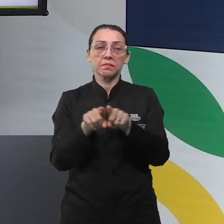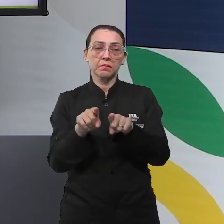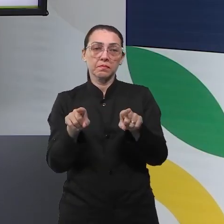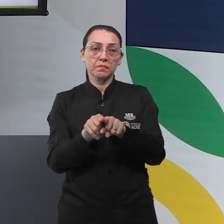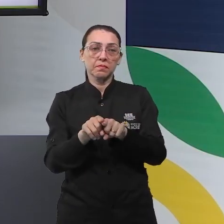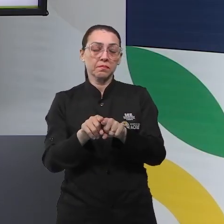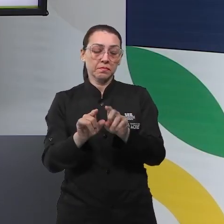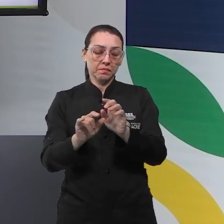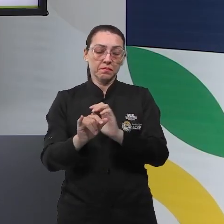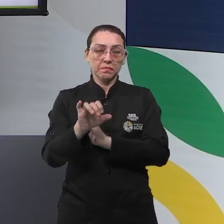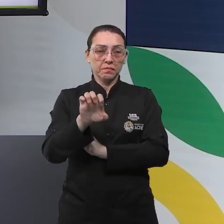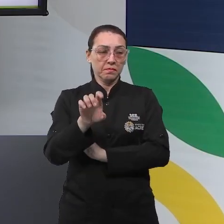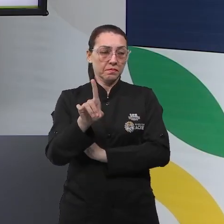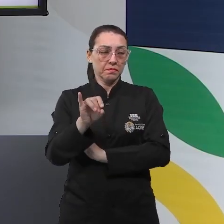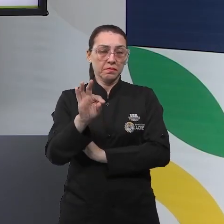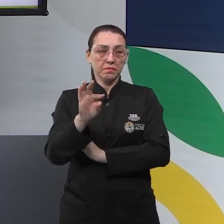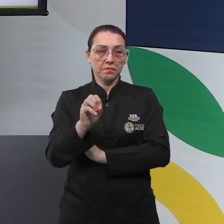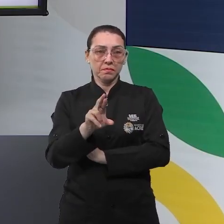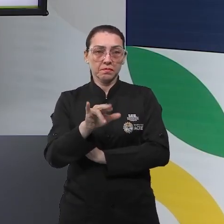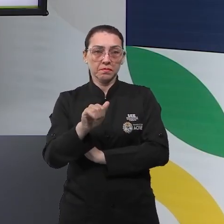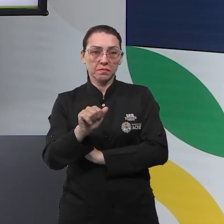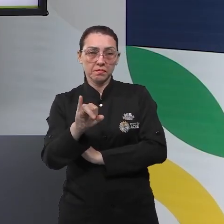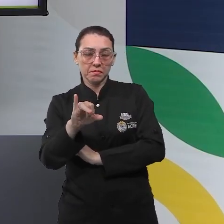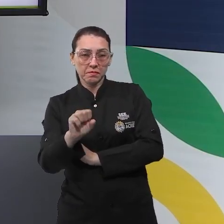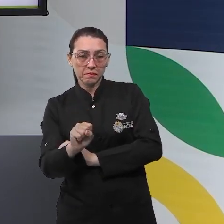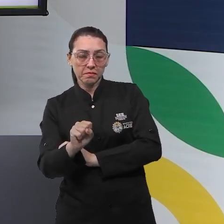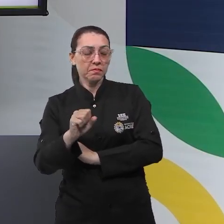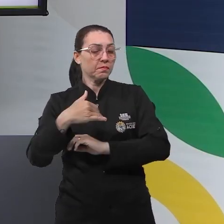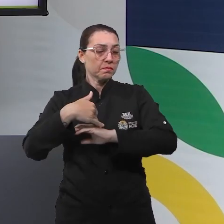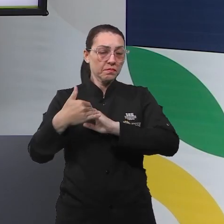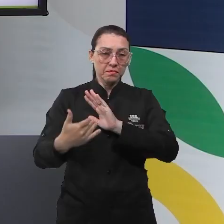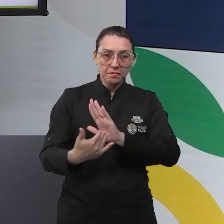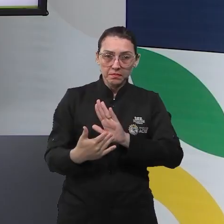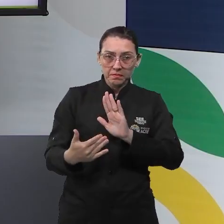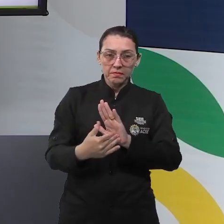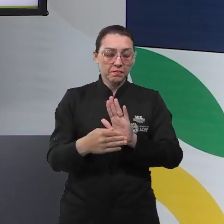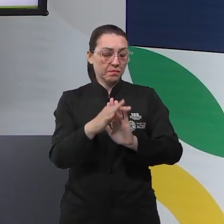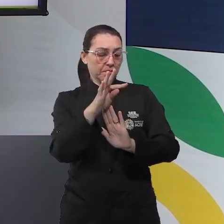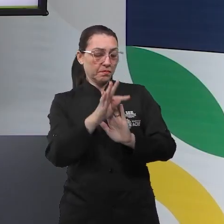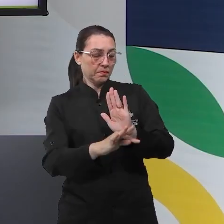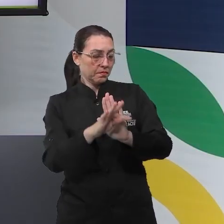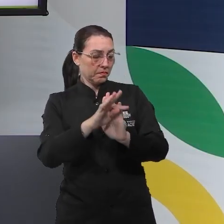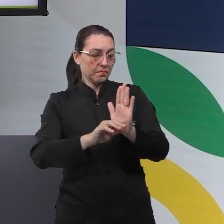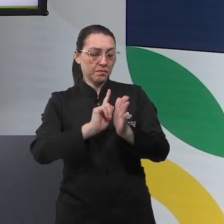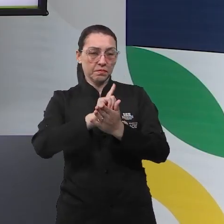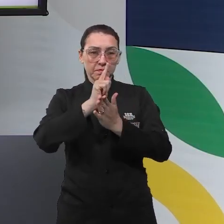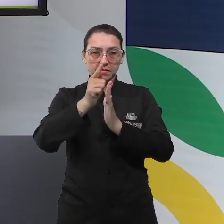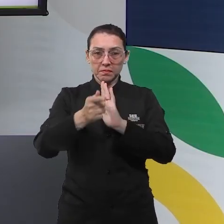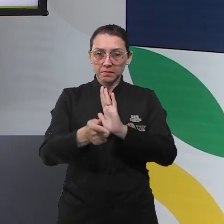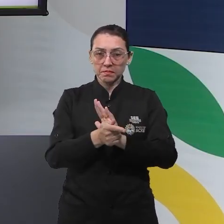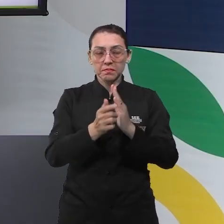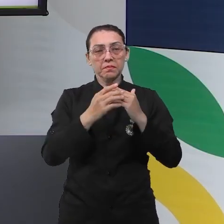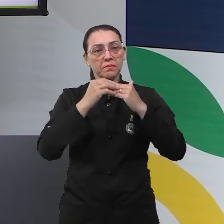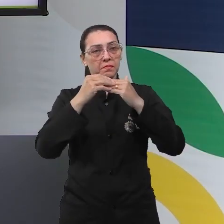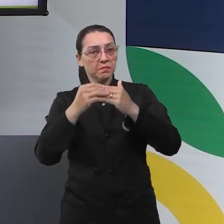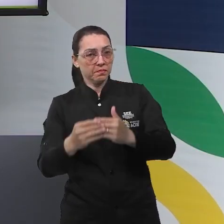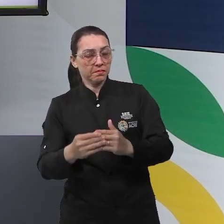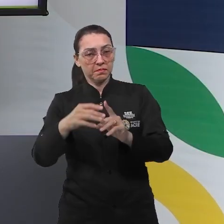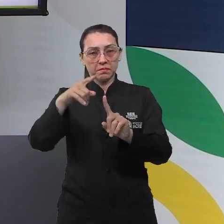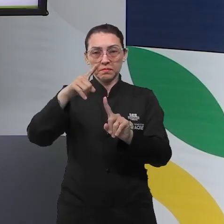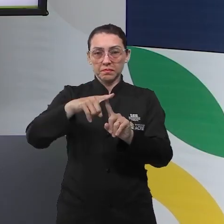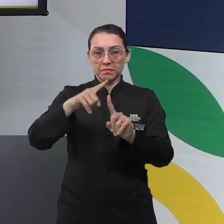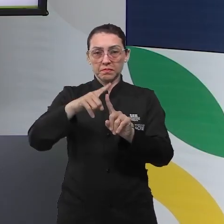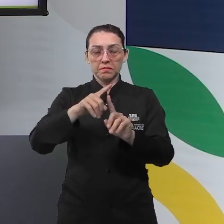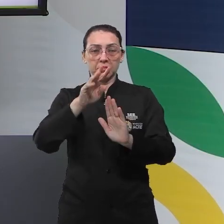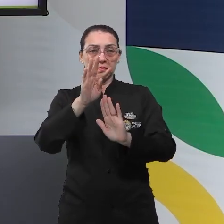os editoriais, todos esses tipos, esses textos, esses gêneros que circulam, eles trazem esse tipo de texto aqui, que é